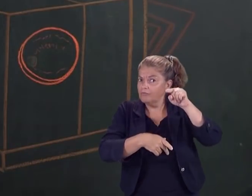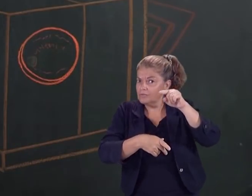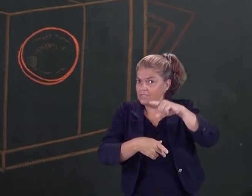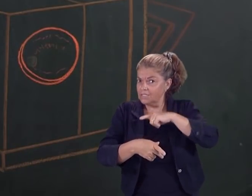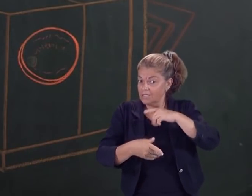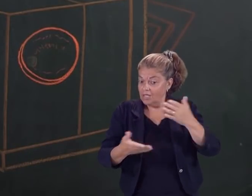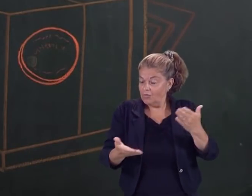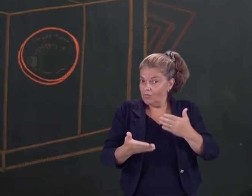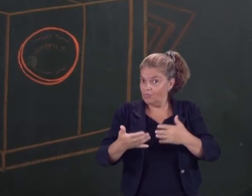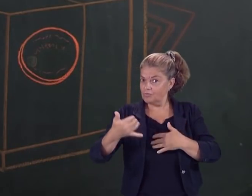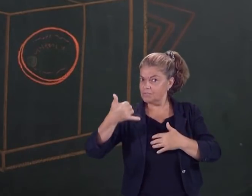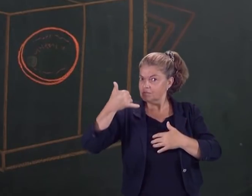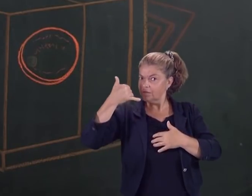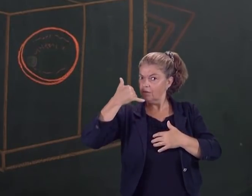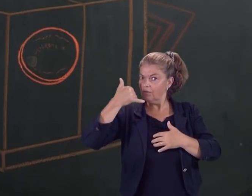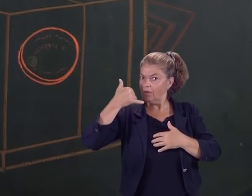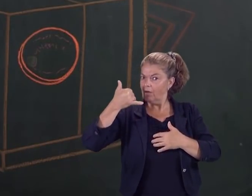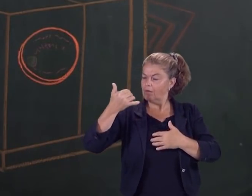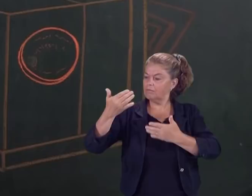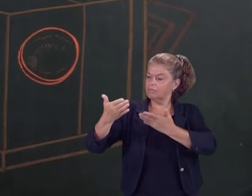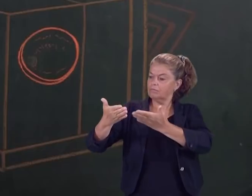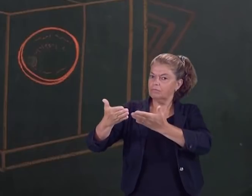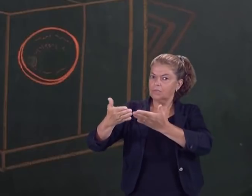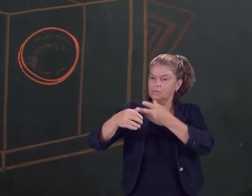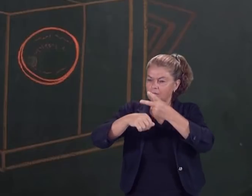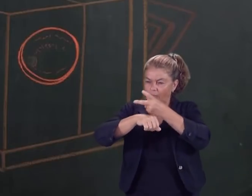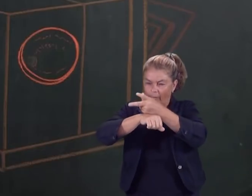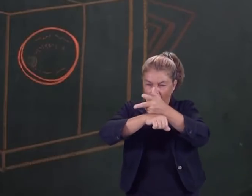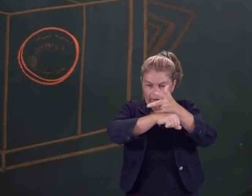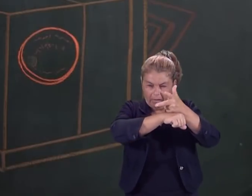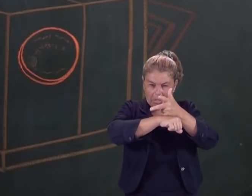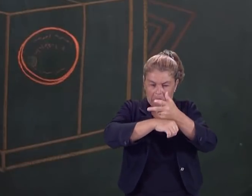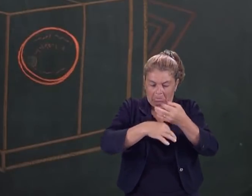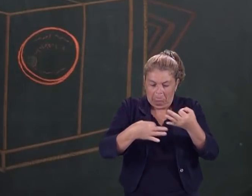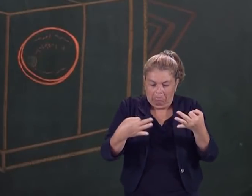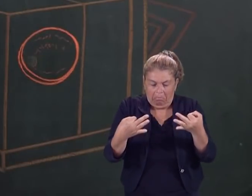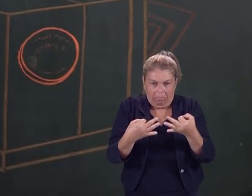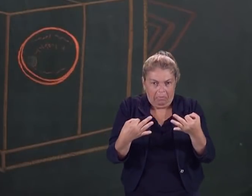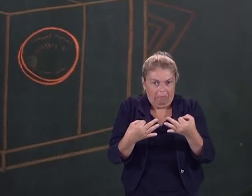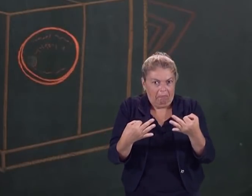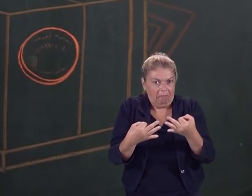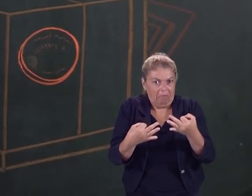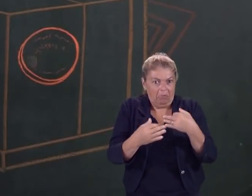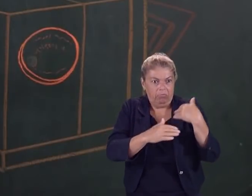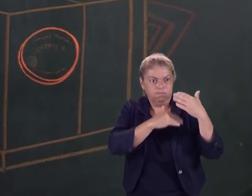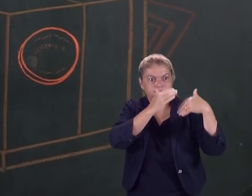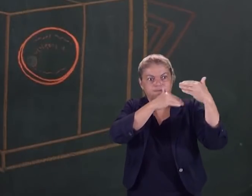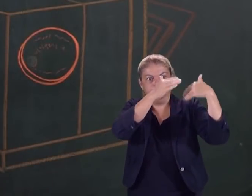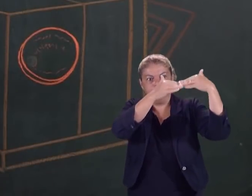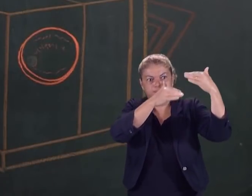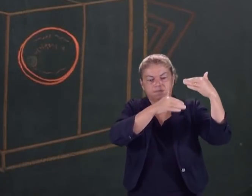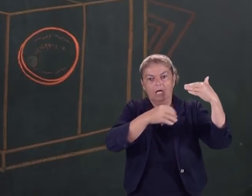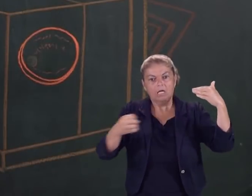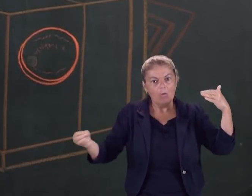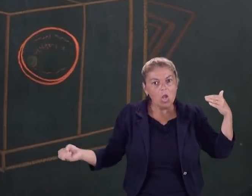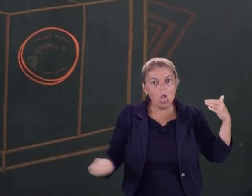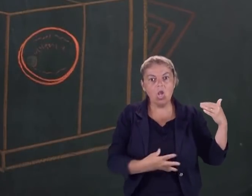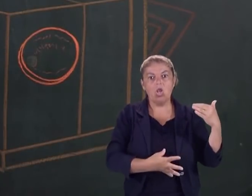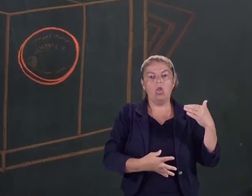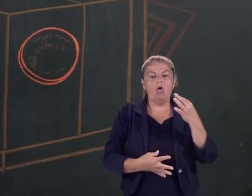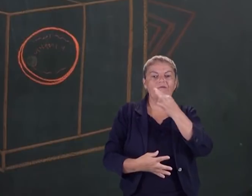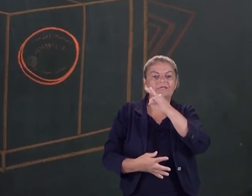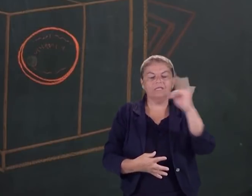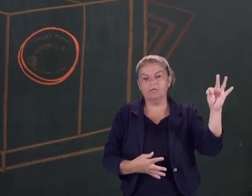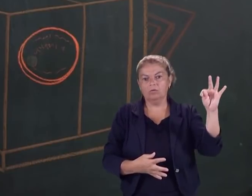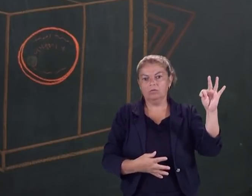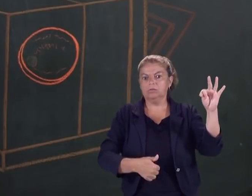tem o teu celular com uma câmera de 20, 30 megapixels, uma tecnologia super prática, né, que